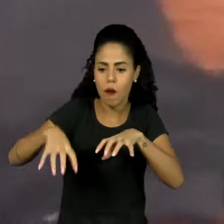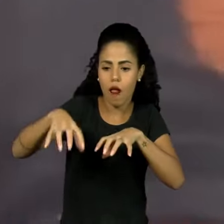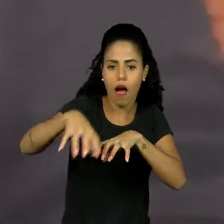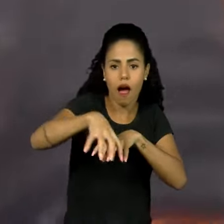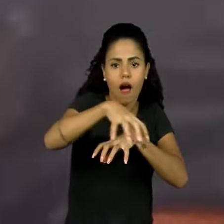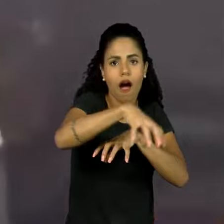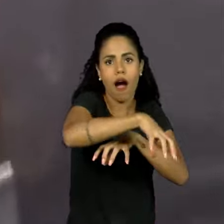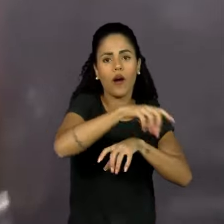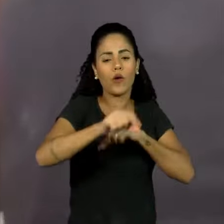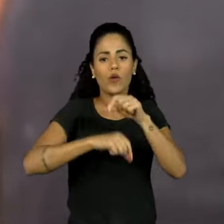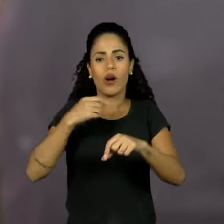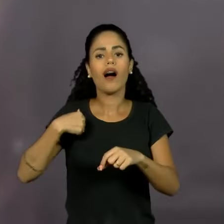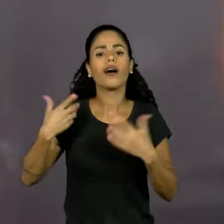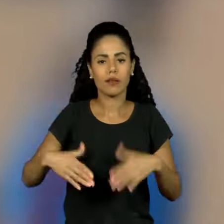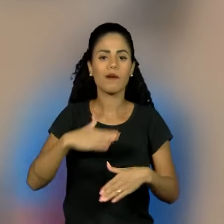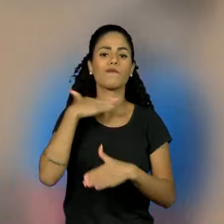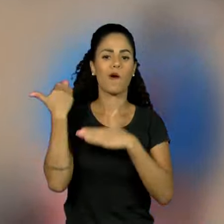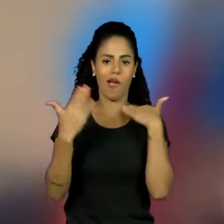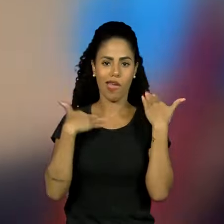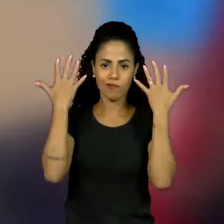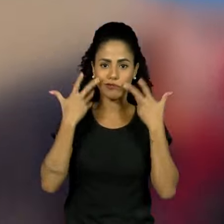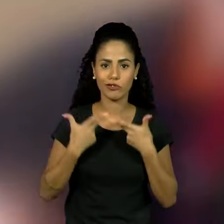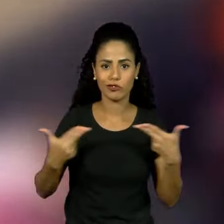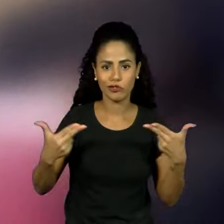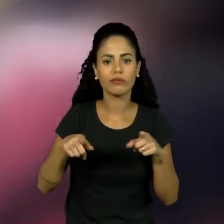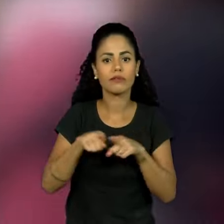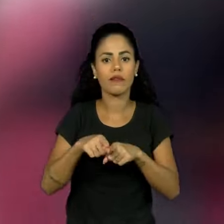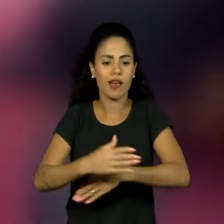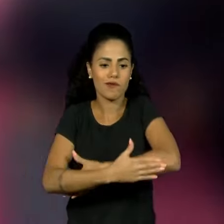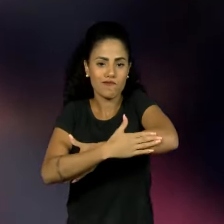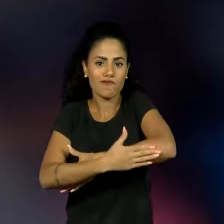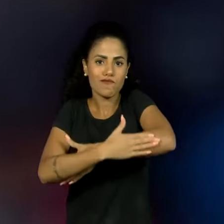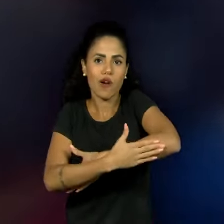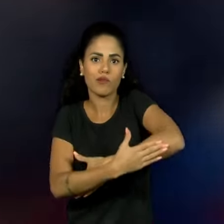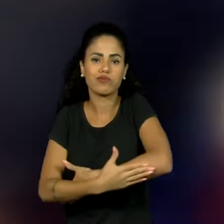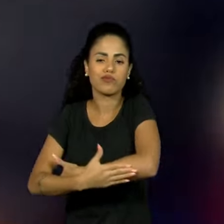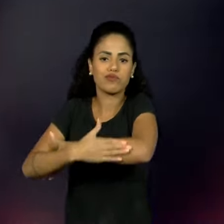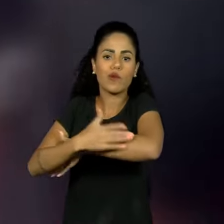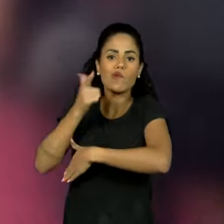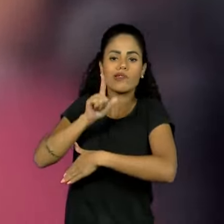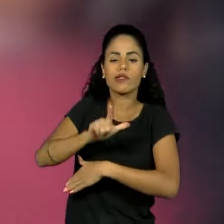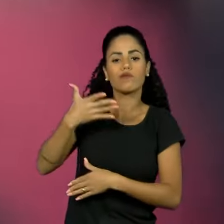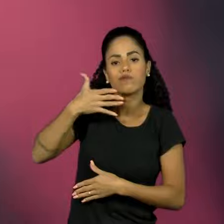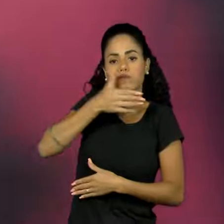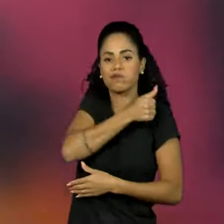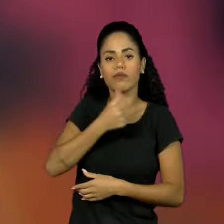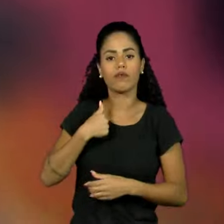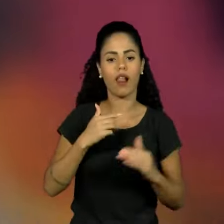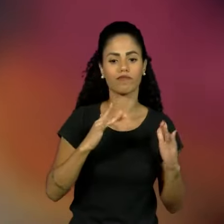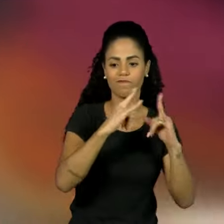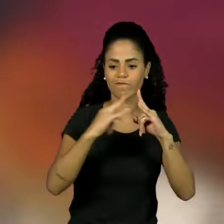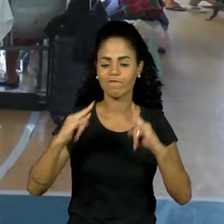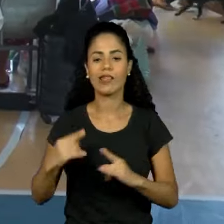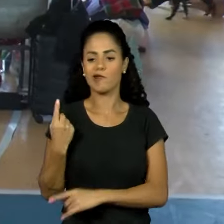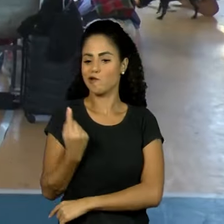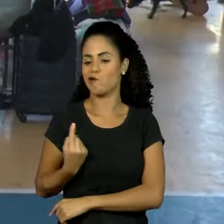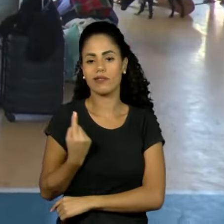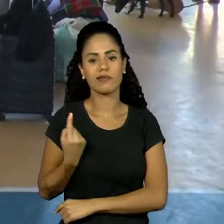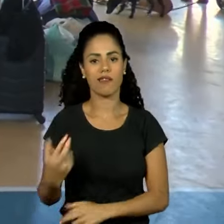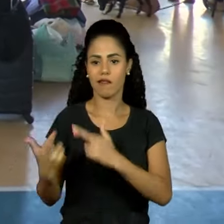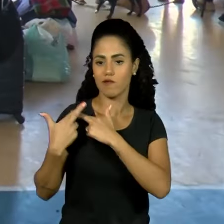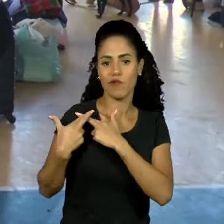ou rurais perderam a vida. Crianças resgatadas foram para os abrigos sem os pais e